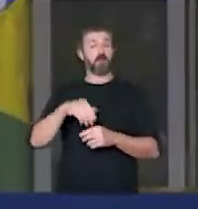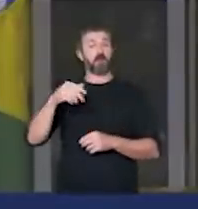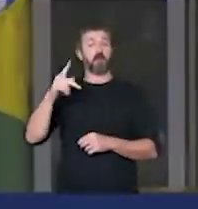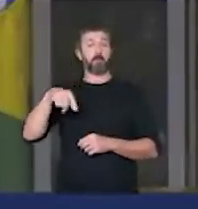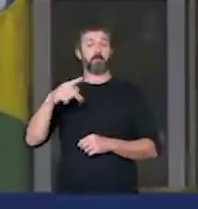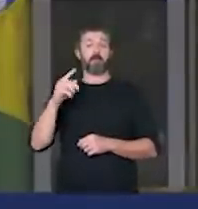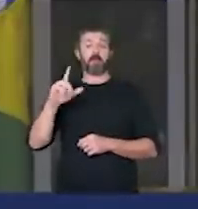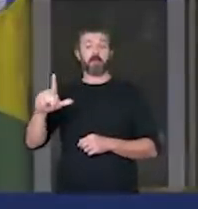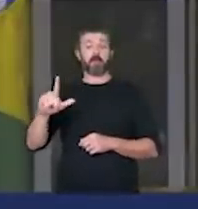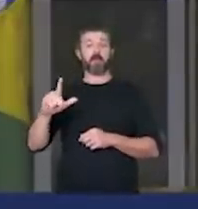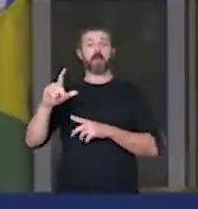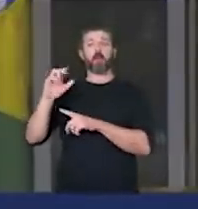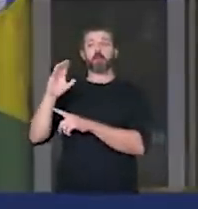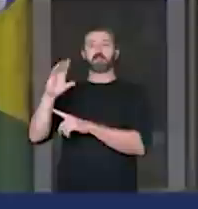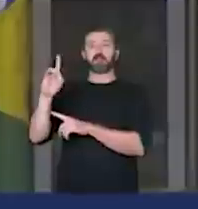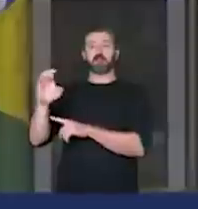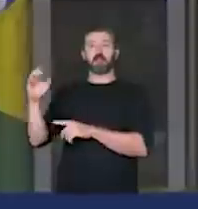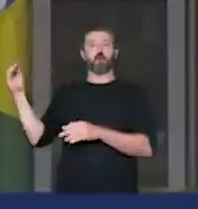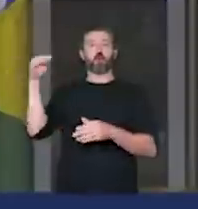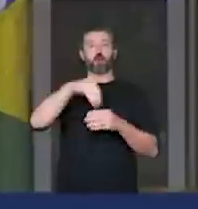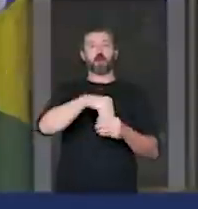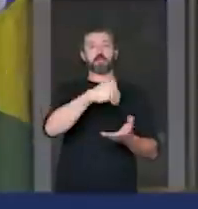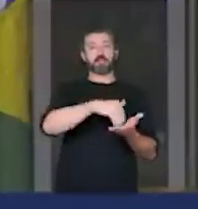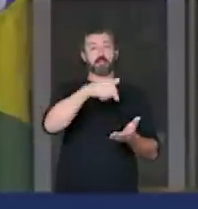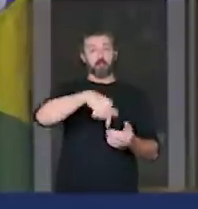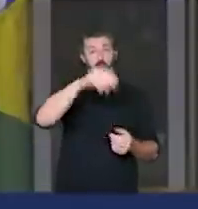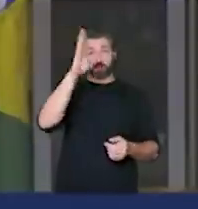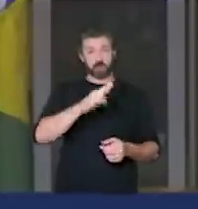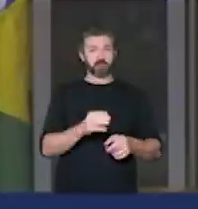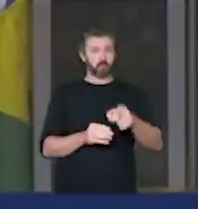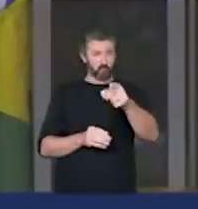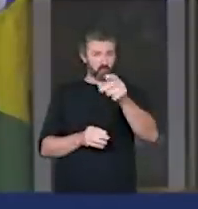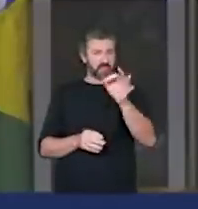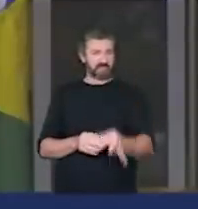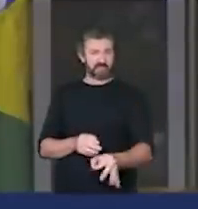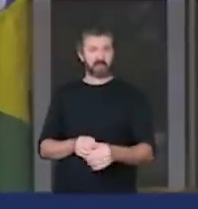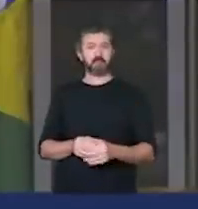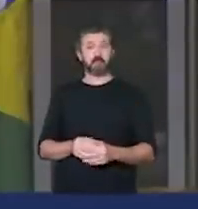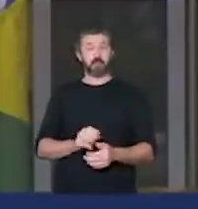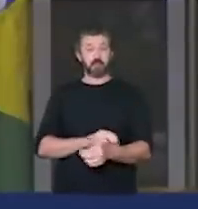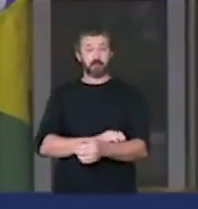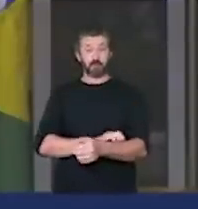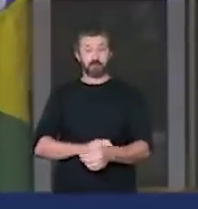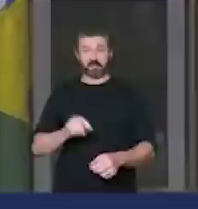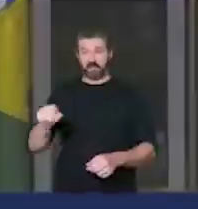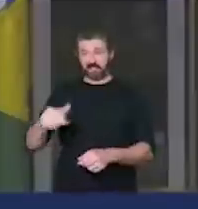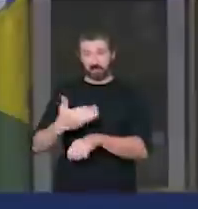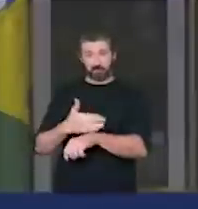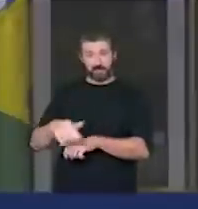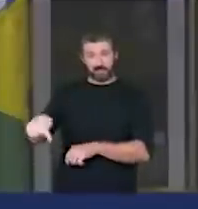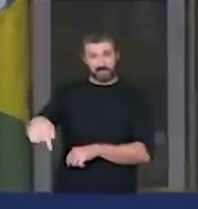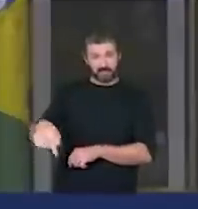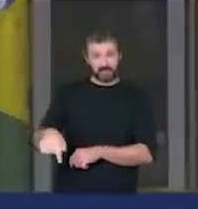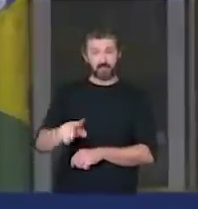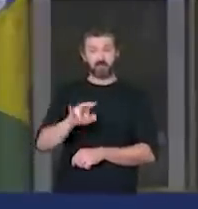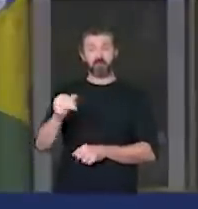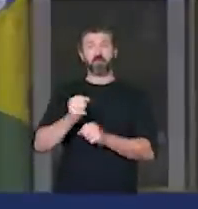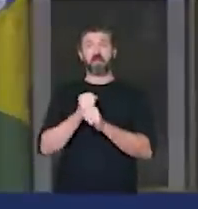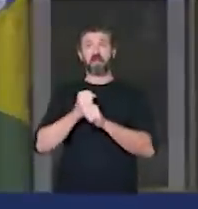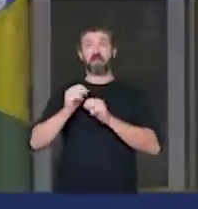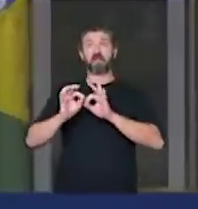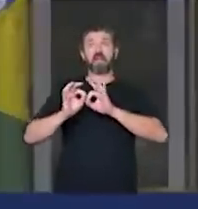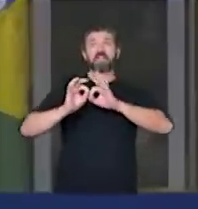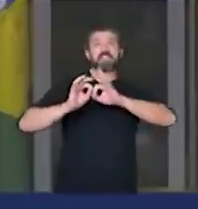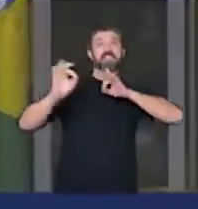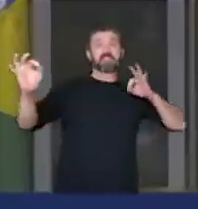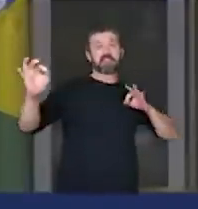PDL para o CDE colocar um escritório aqui no Brasil. Vocês podem ter certeza, enquanto a gente mantiver esse tipo de prática, a gente vai ficar anos-luz